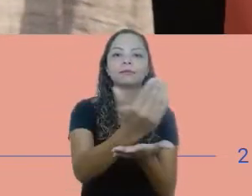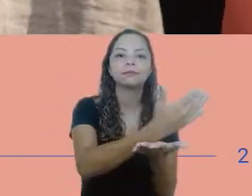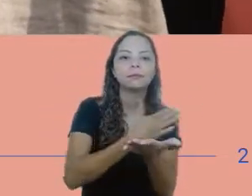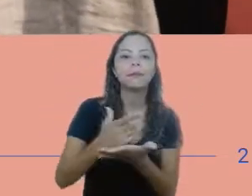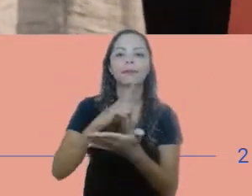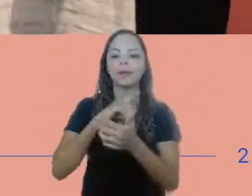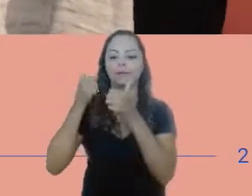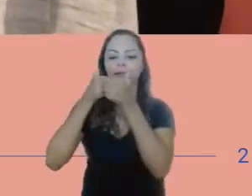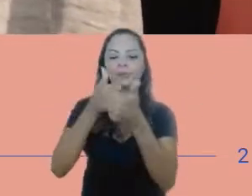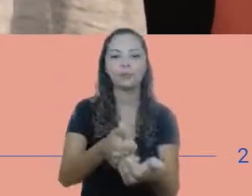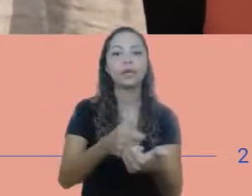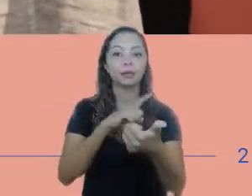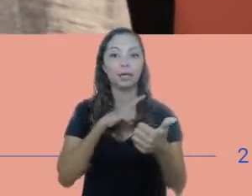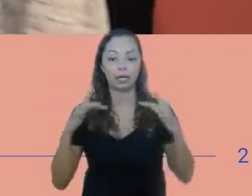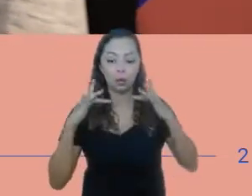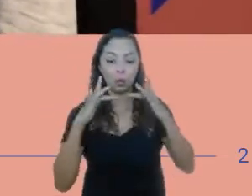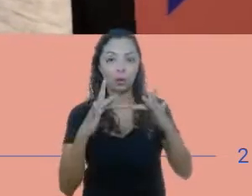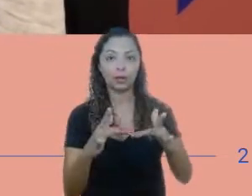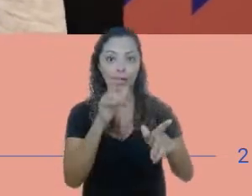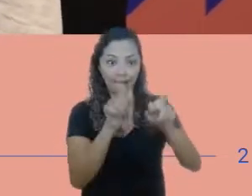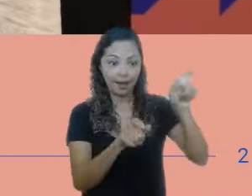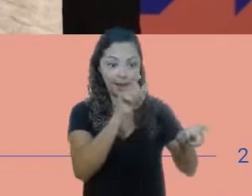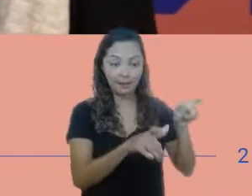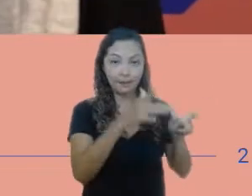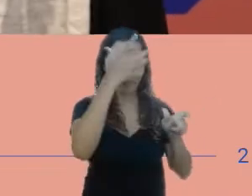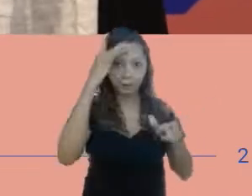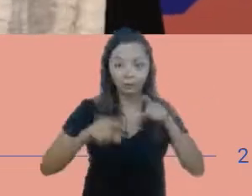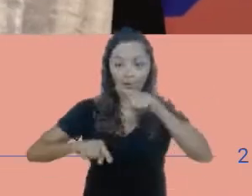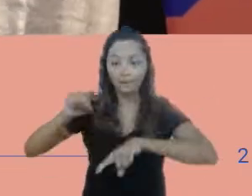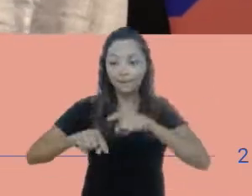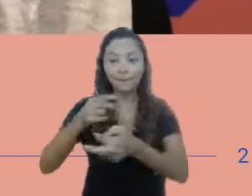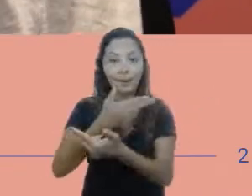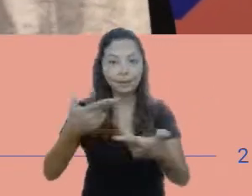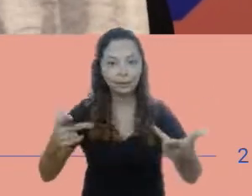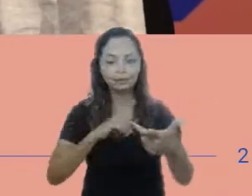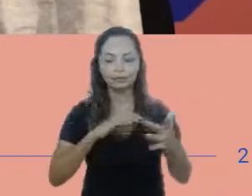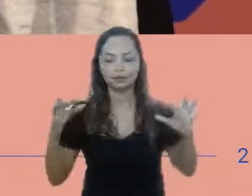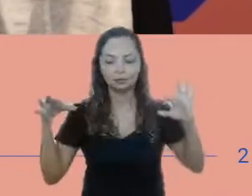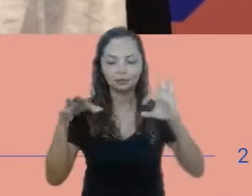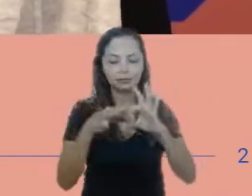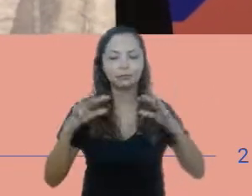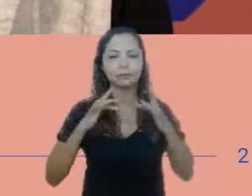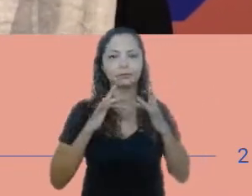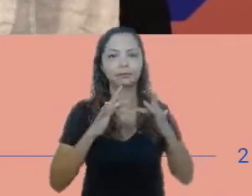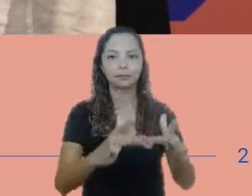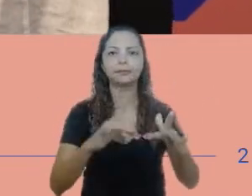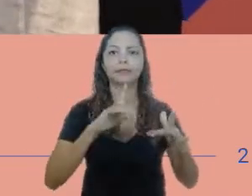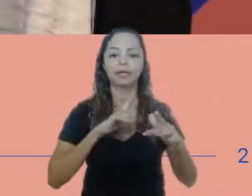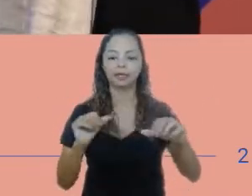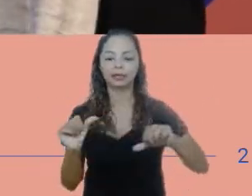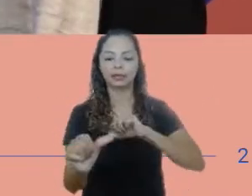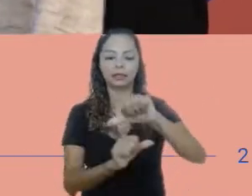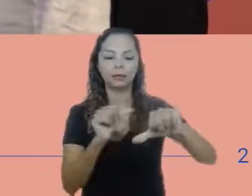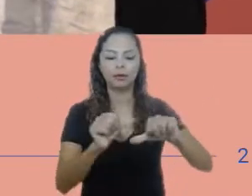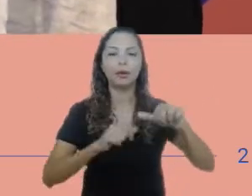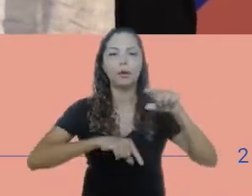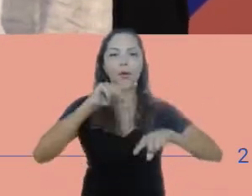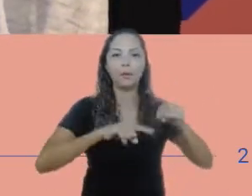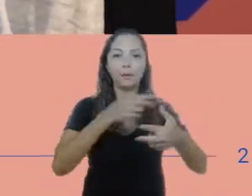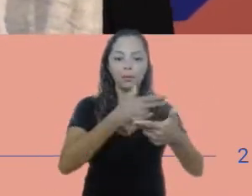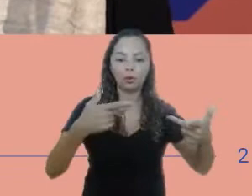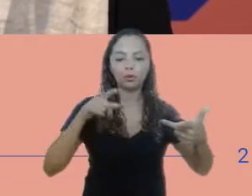materiais e soluções vai permitir essa integração transformando produtos e serviços e consumidores e usuários